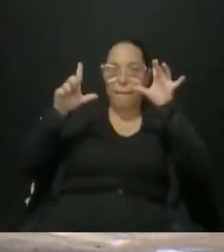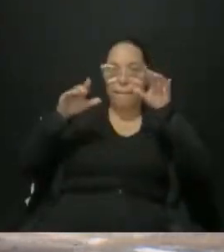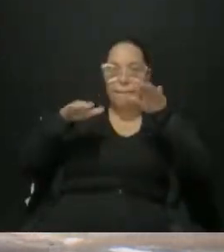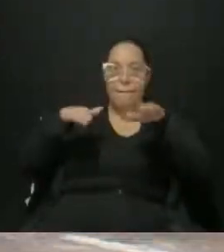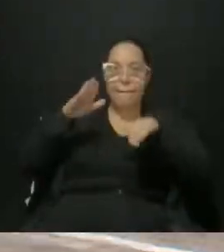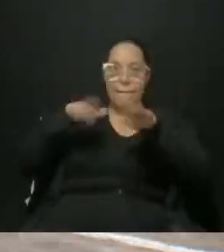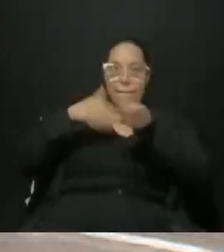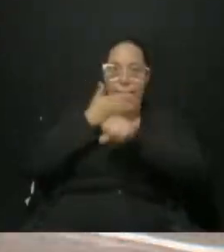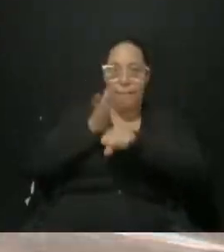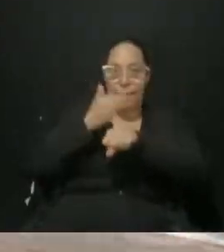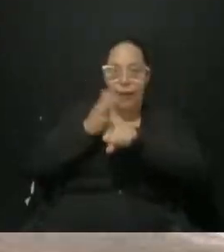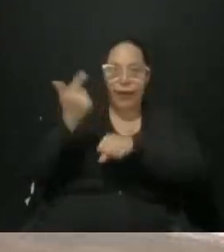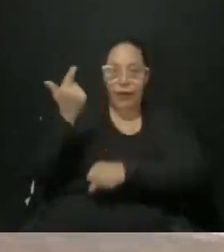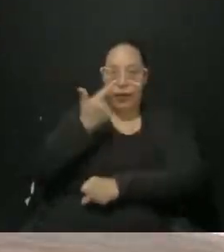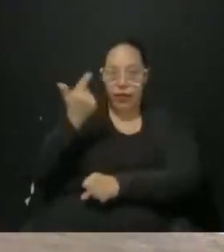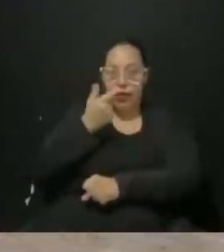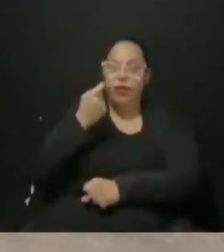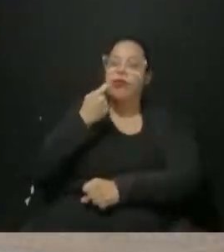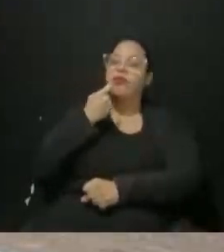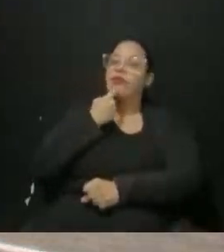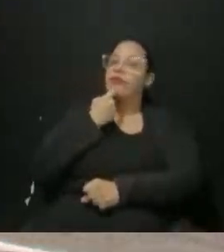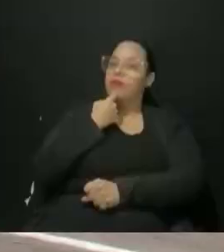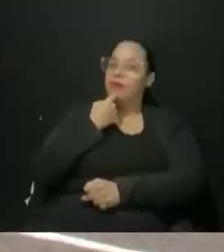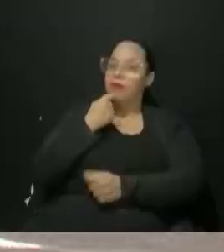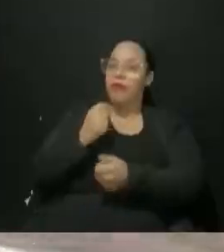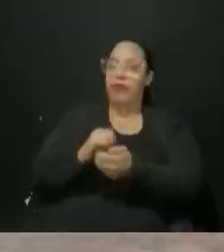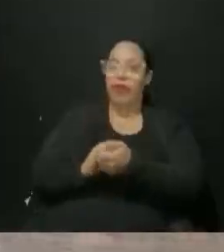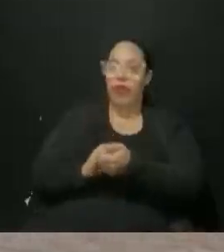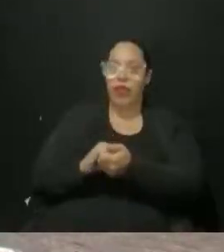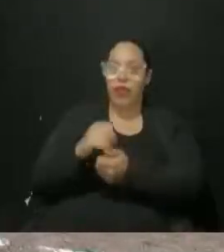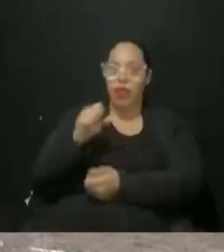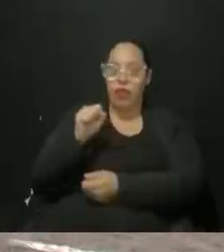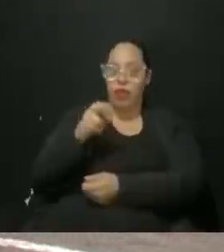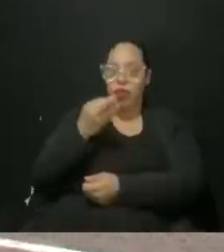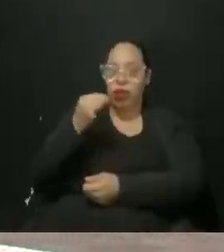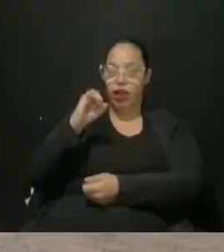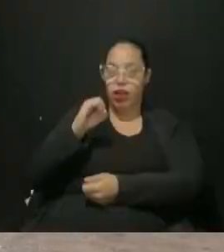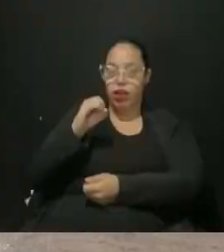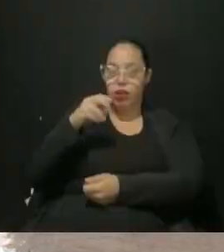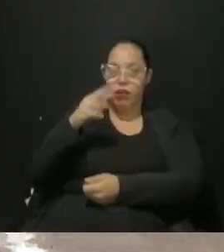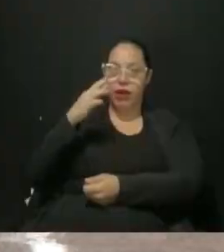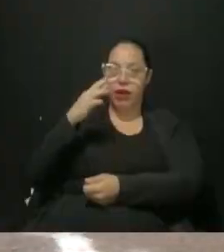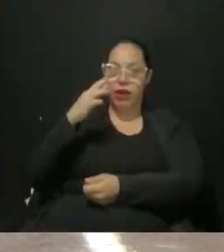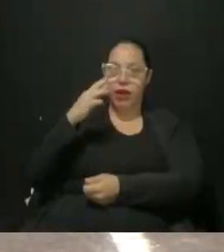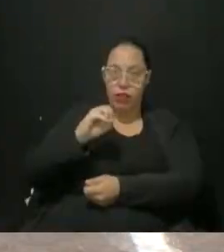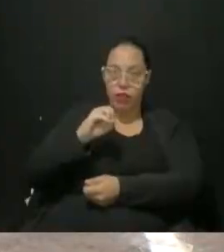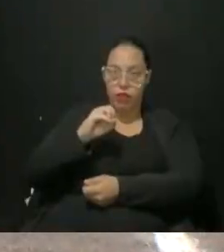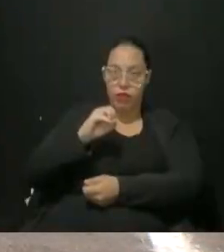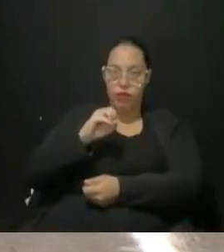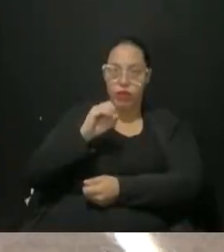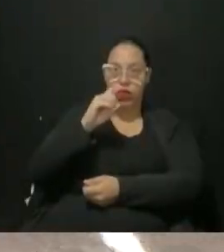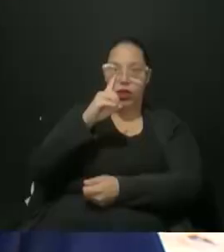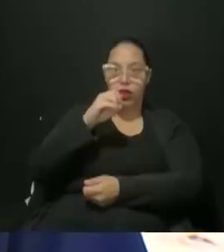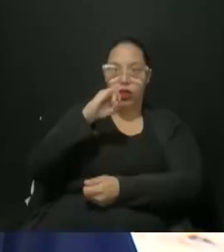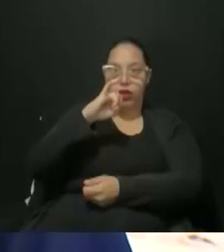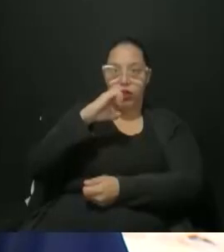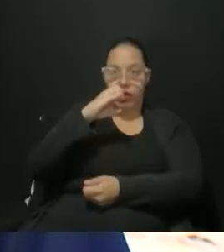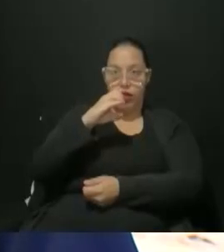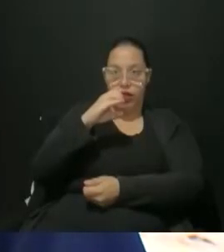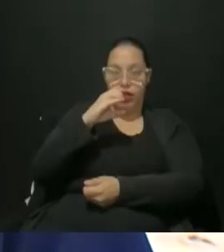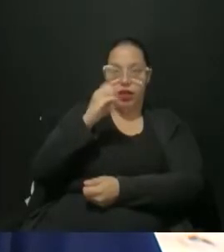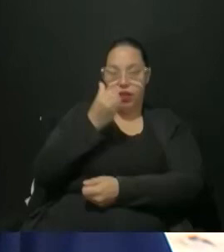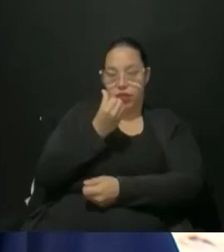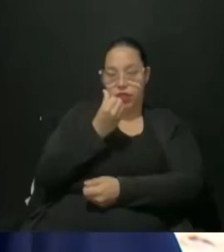destaque os treinos serão realizados em dois lugares na cidade de Campinas no São Bernardo e no Dick se o